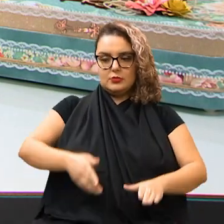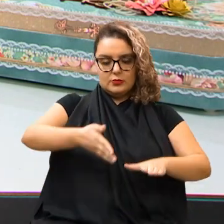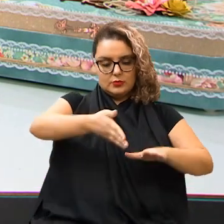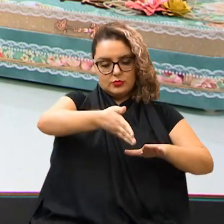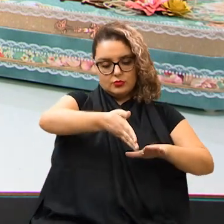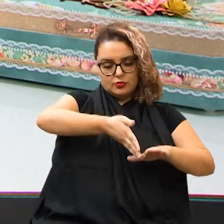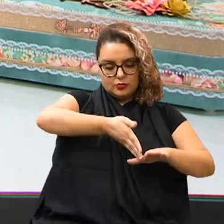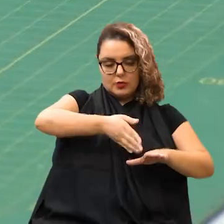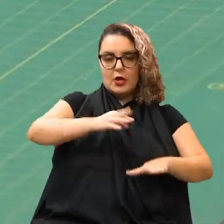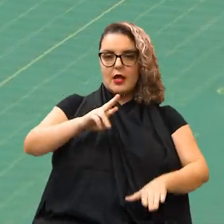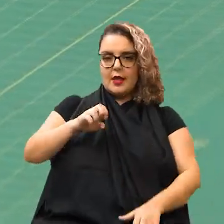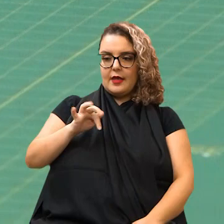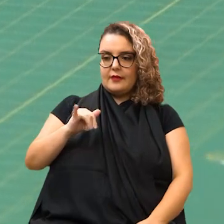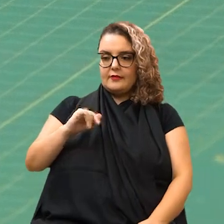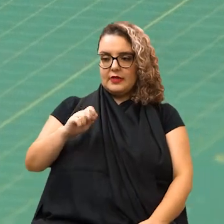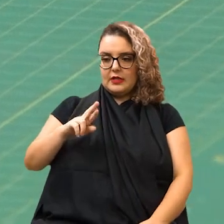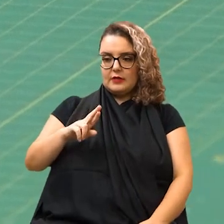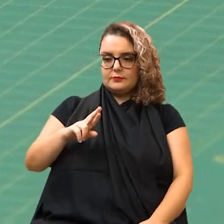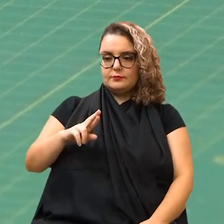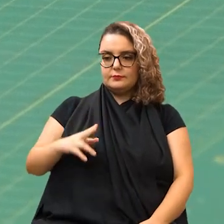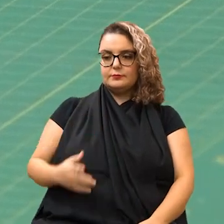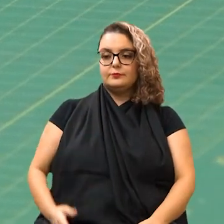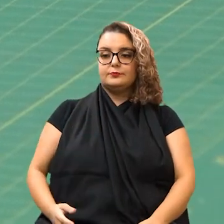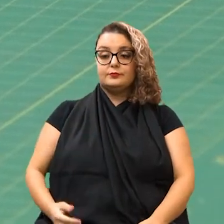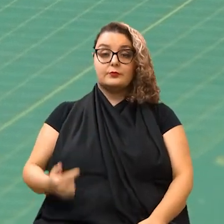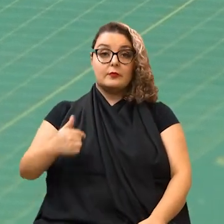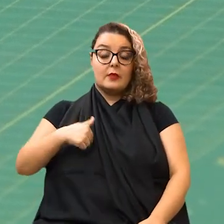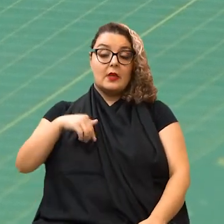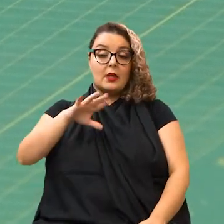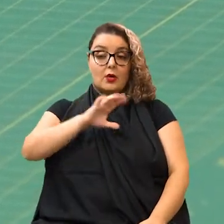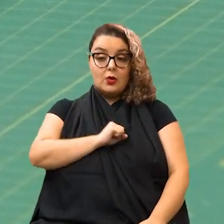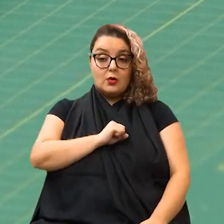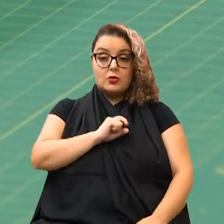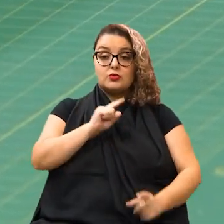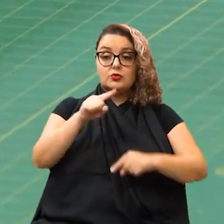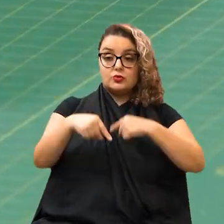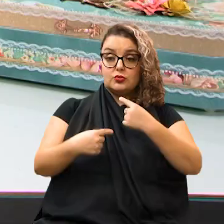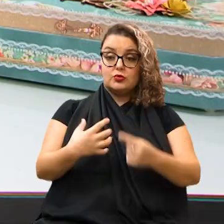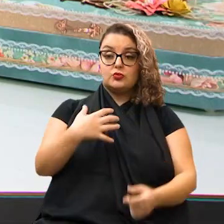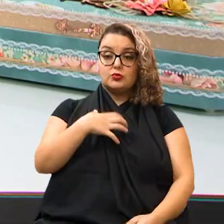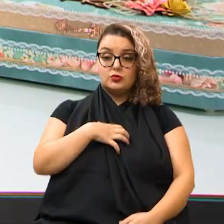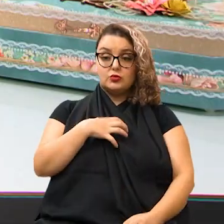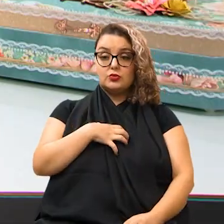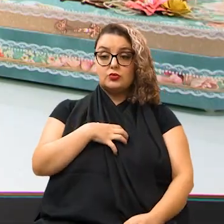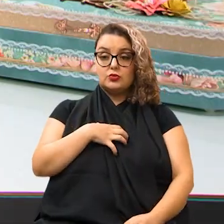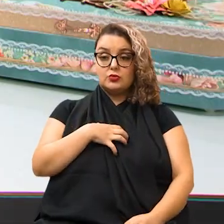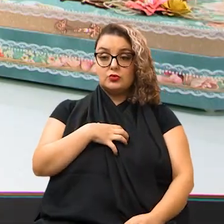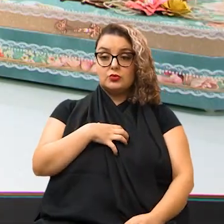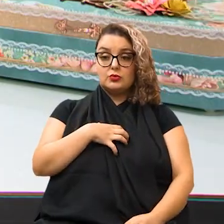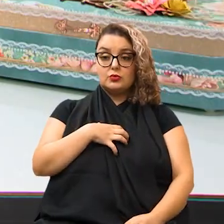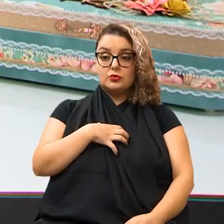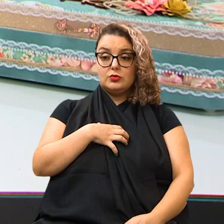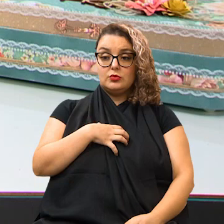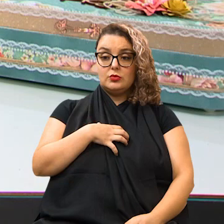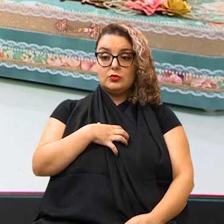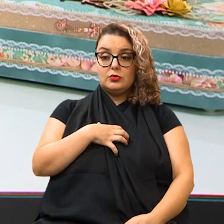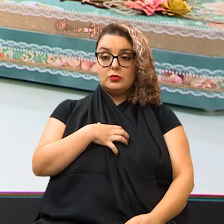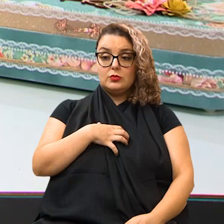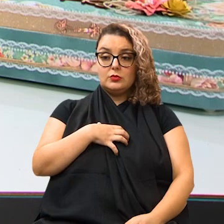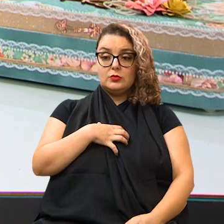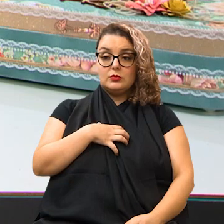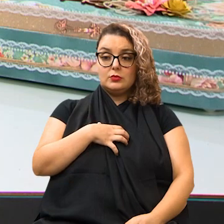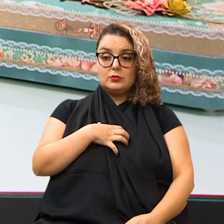aqui, refilar dessa forma aqui, tá? Tá. Eu gosto de enfilar de uma outra forma, que eu pego o meu